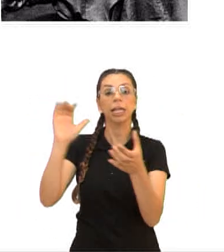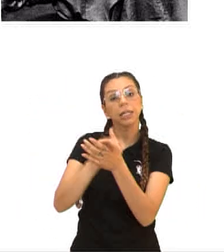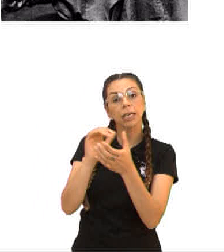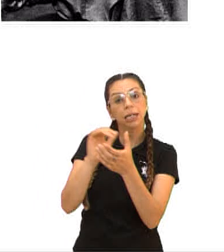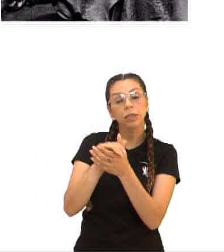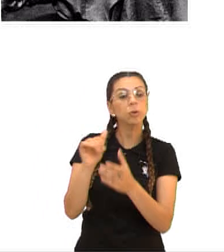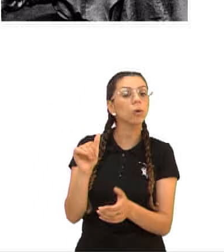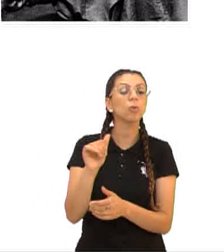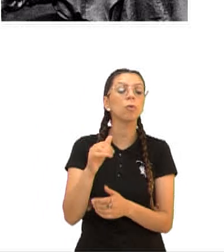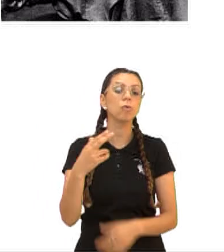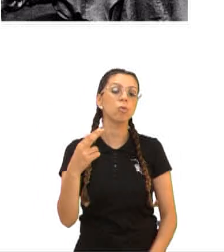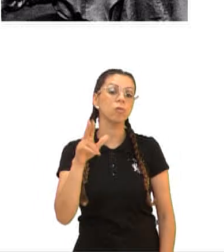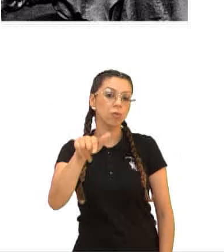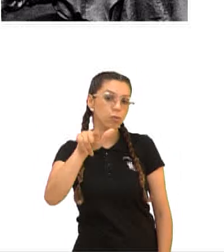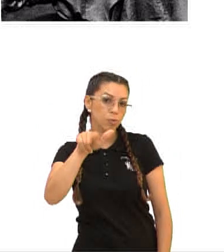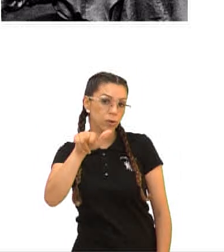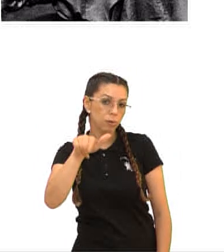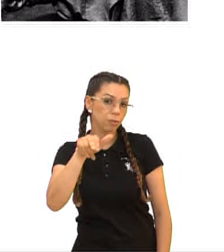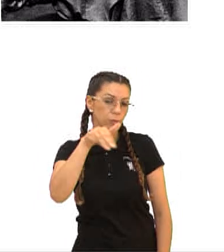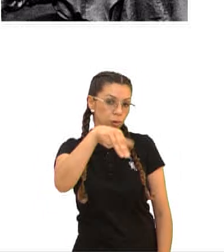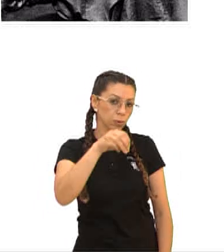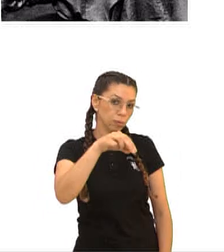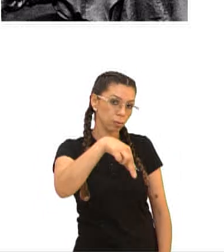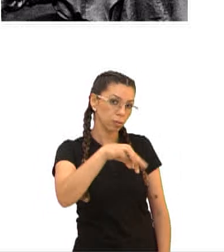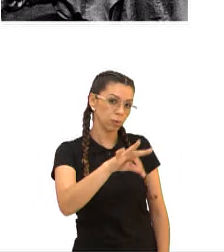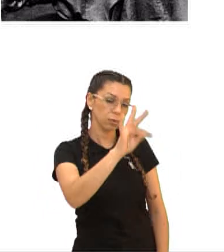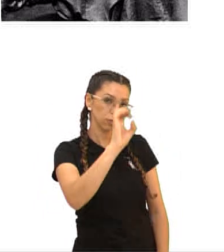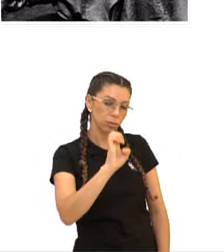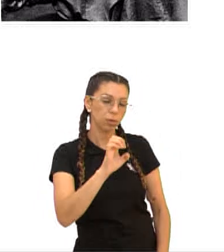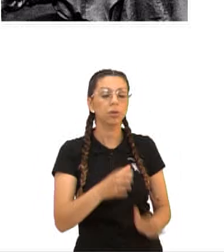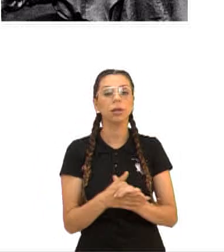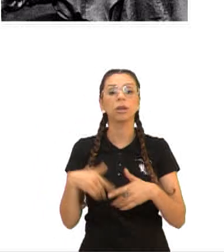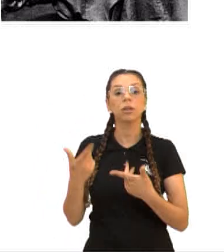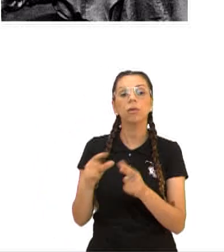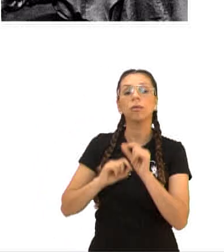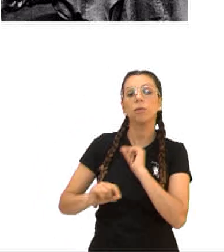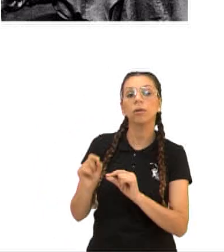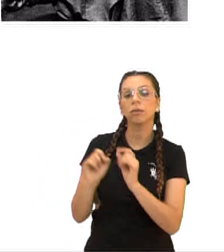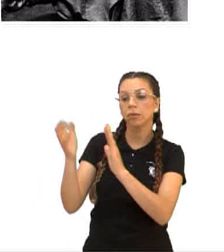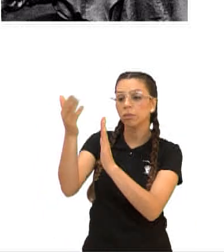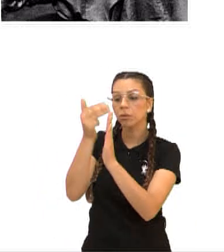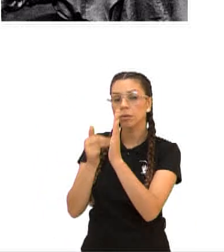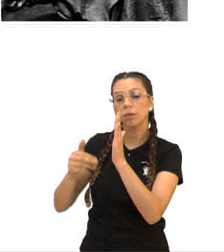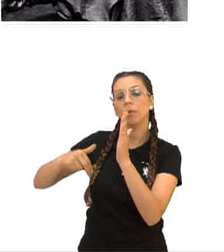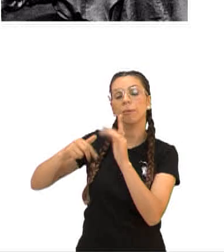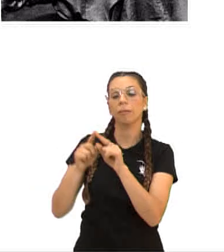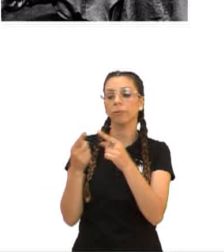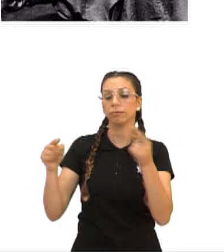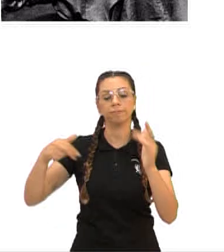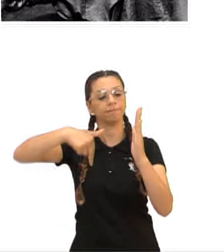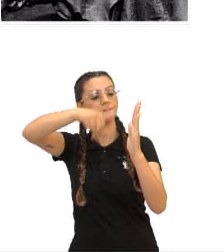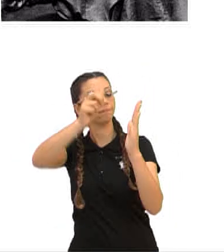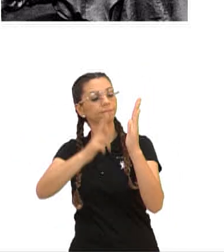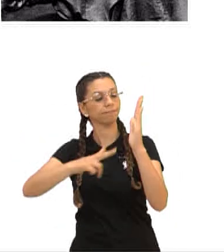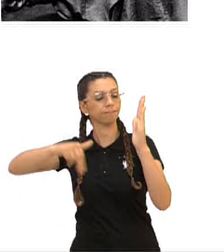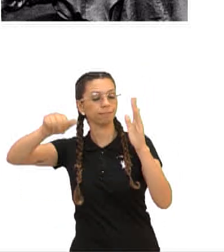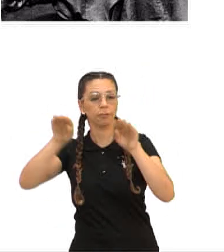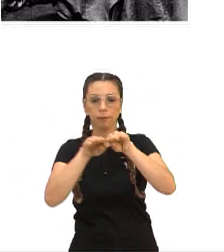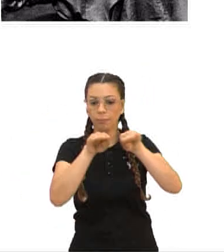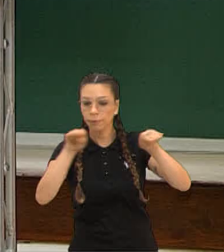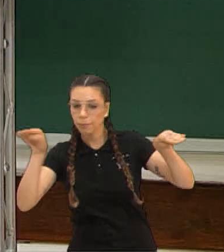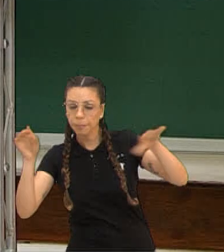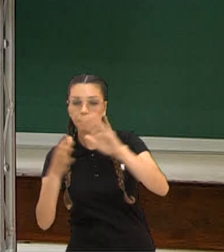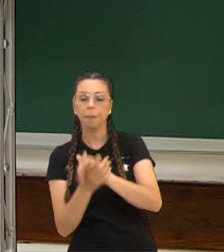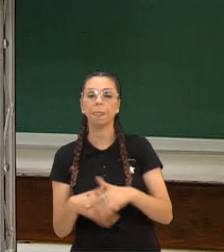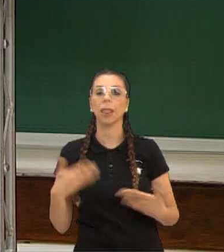Monet, tá, pessoal? Não do Manet. Suas obras utilizavam pinceladas mais longas e suaves, com tendência para a verticalização, tá? Então, ela